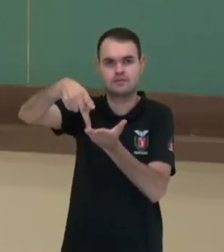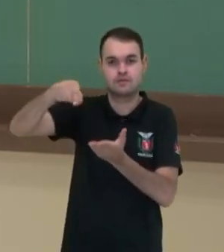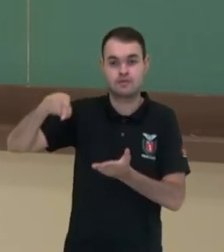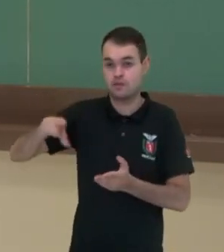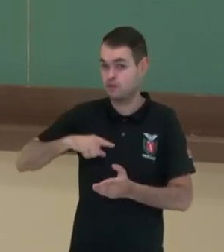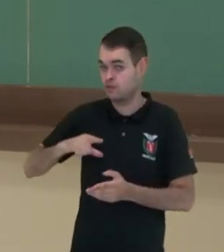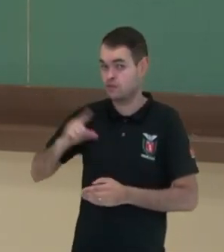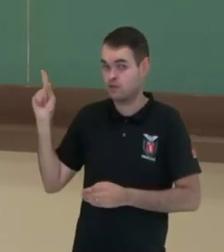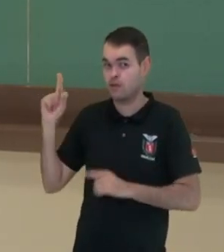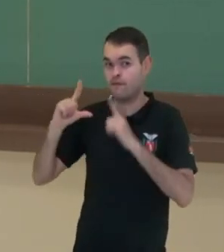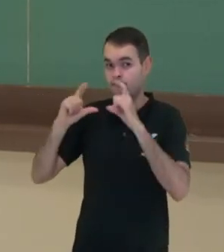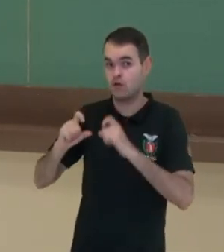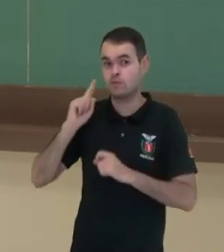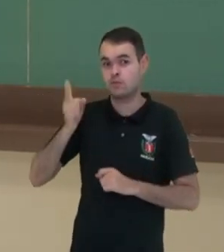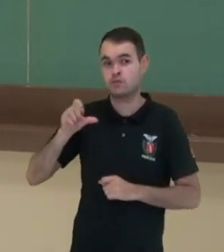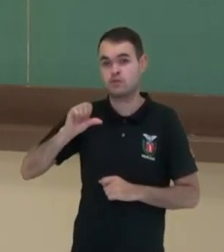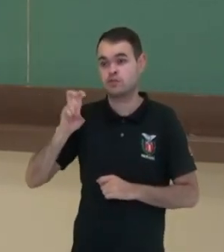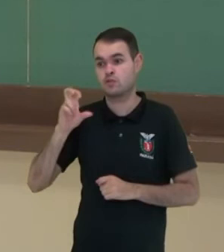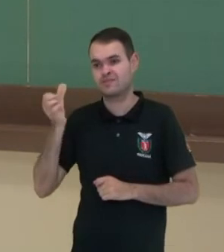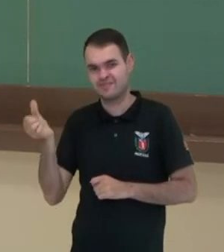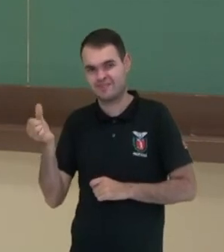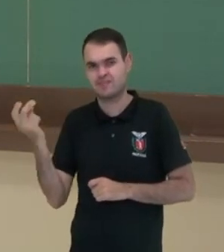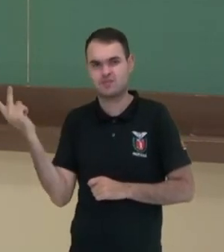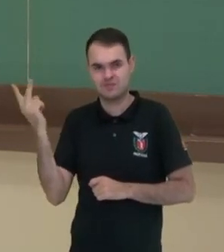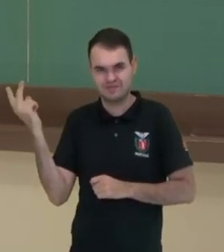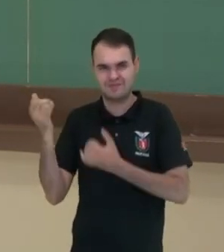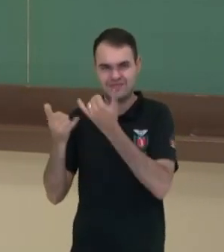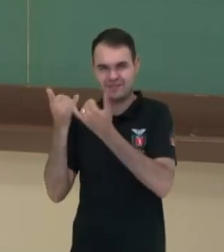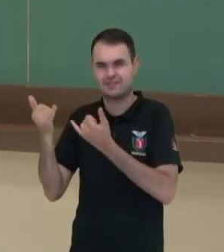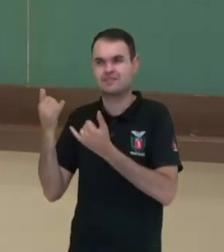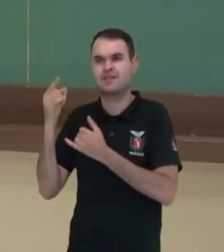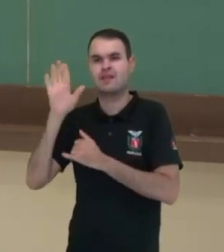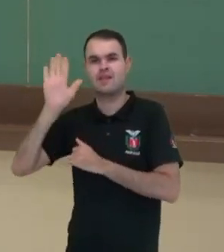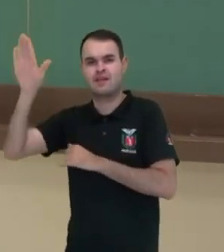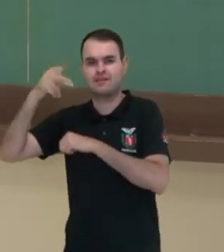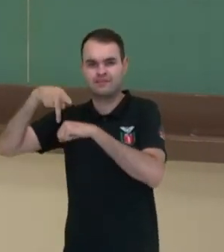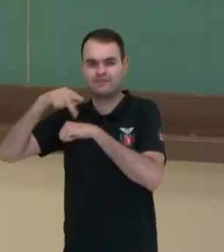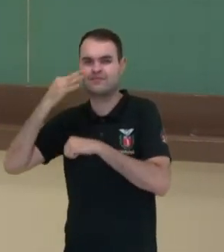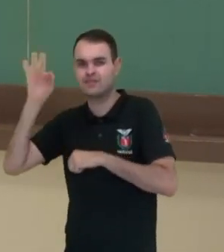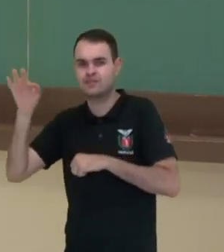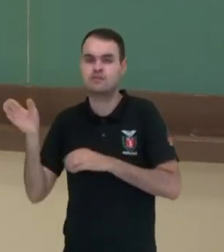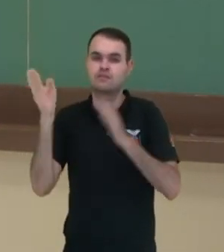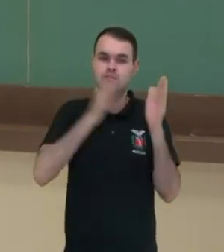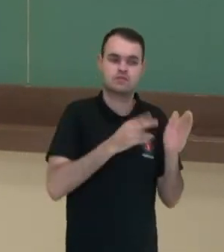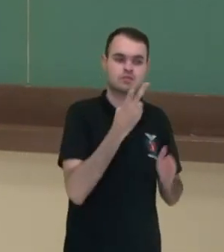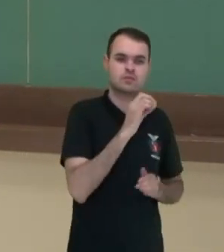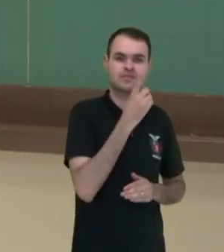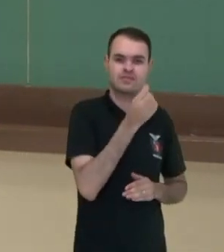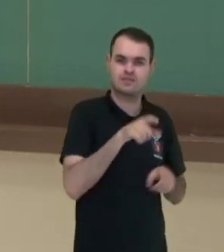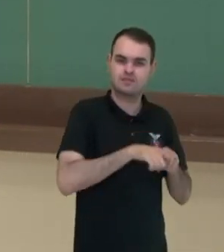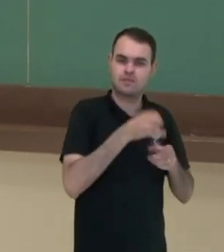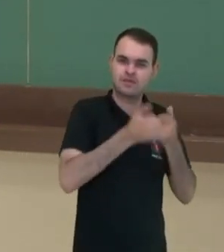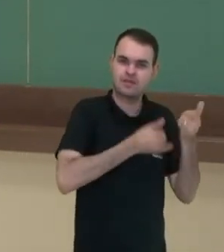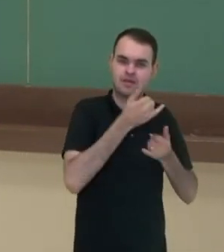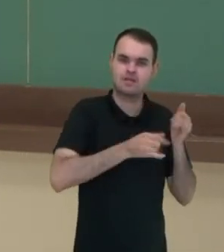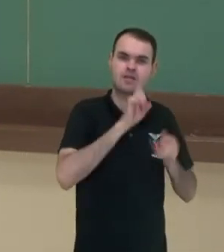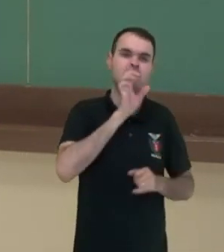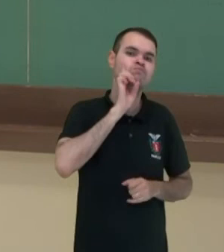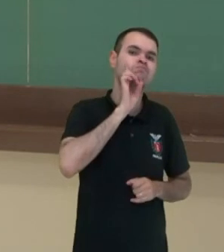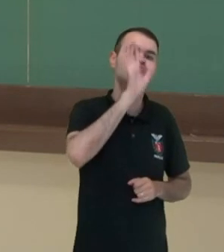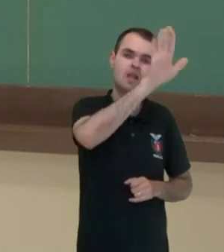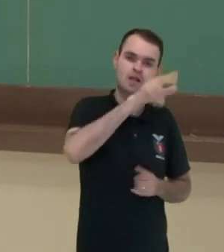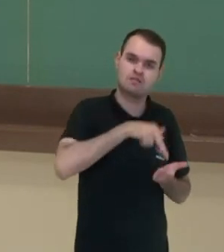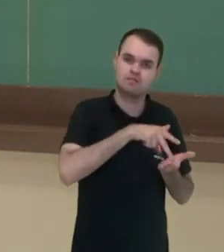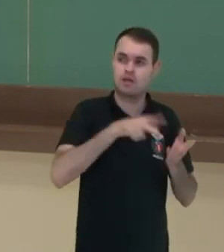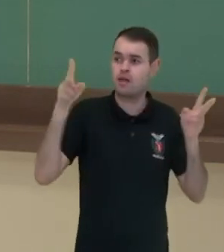de 1956, essas duas crianças brincando na França. E em 2016, também essa menina brincando de amarelinha nos Estados